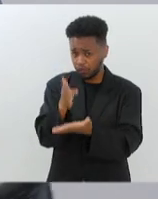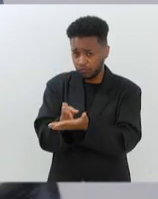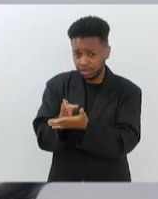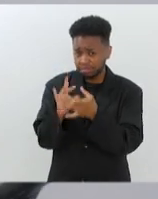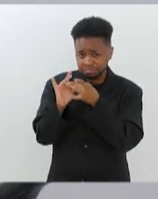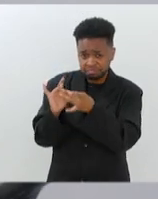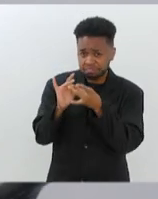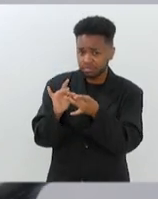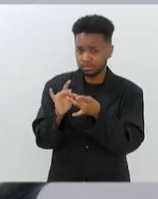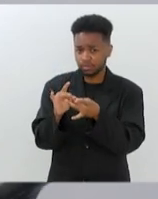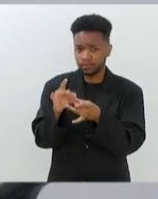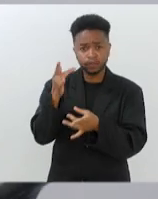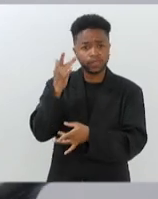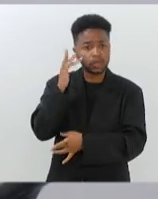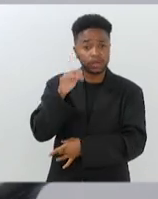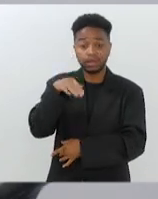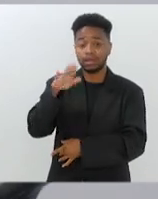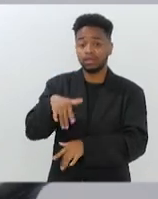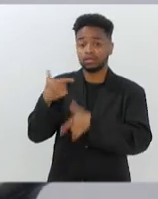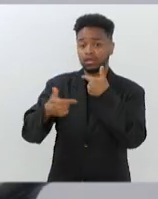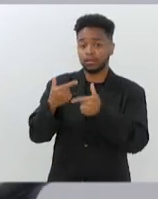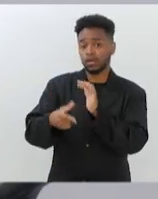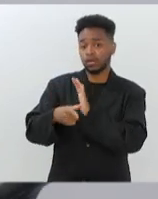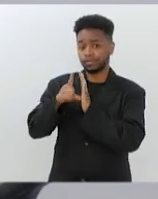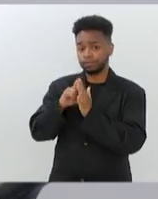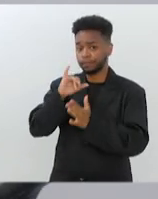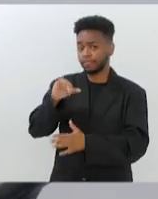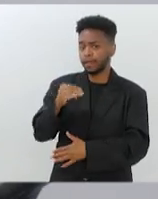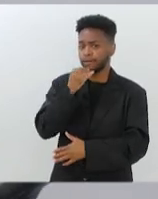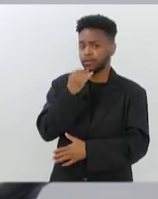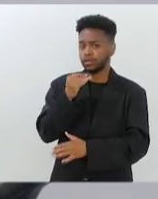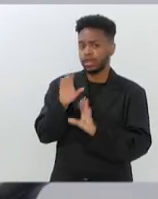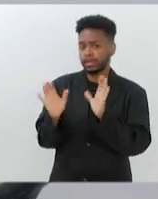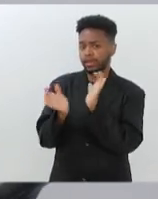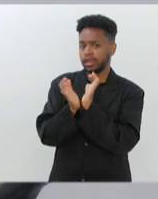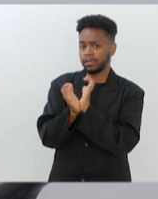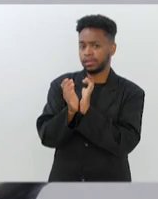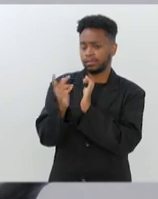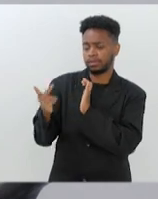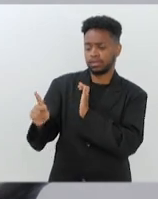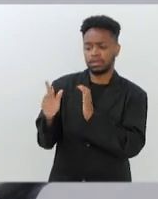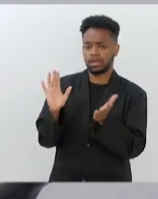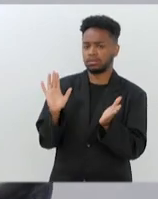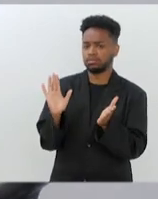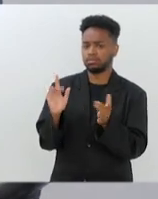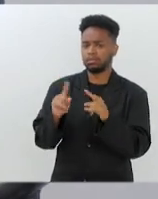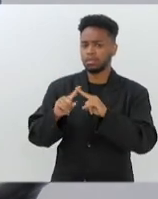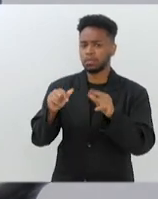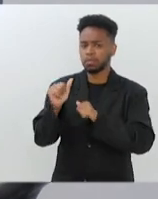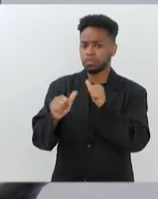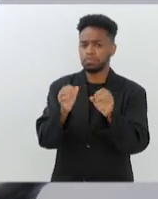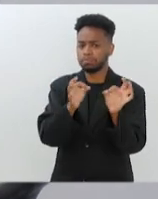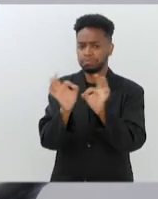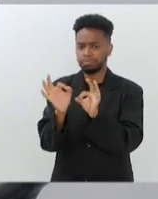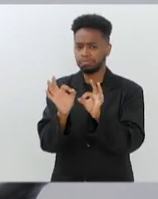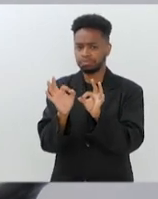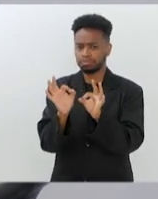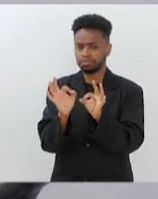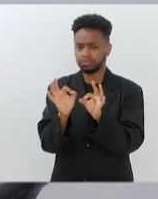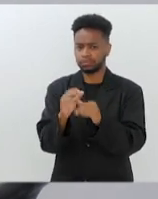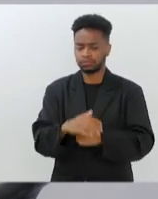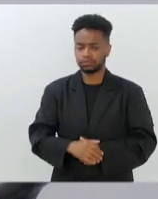O senhor não sabia quem era o seu antecessor aproveitou uma equipe que era exclusivamente do seu antecessor e não mudou nenhuma pessoa